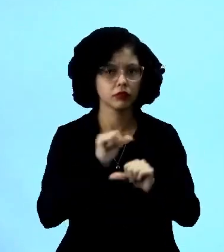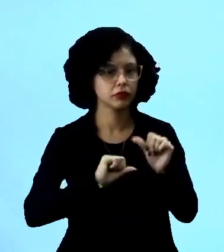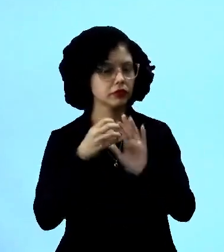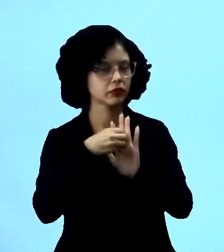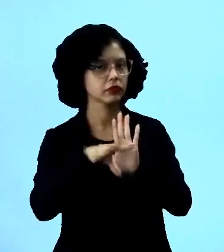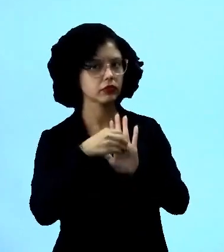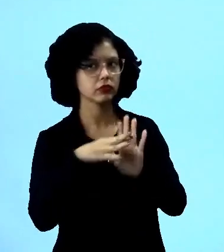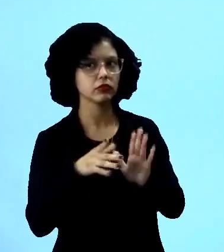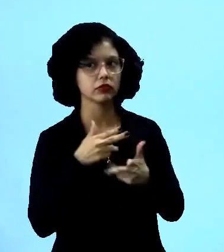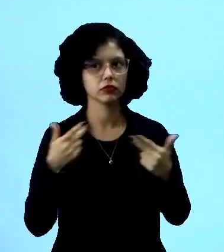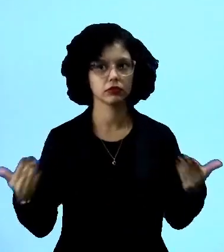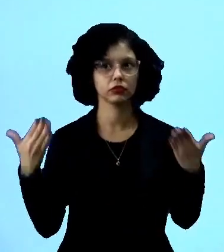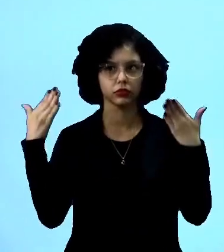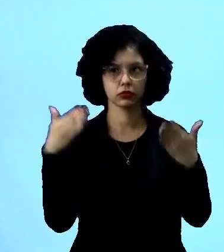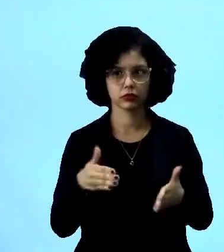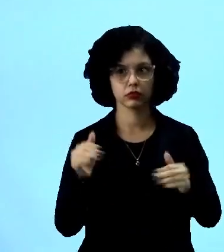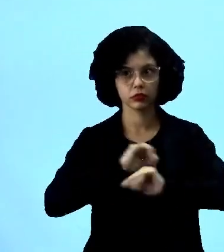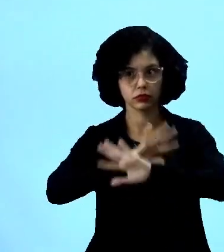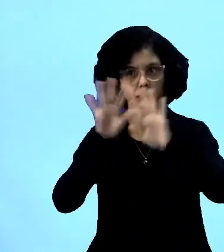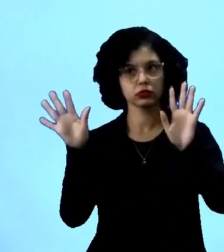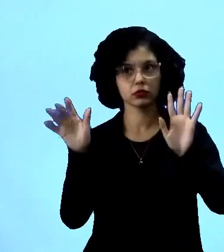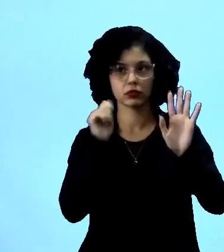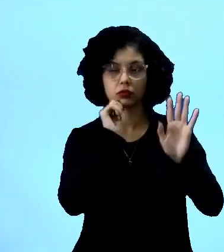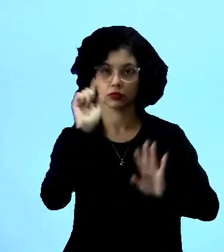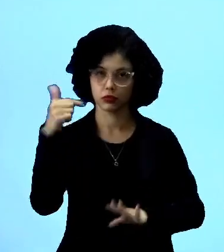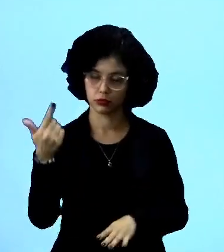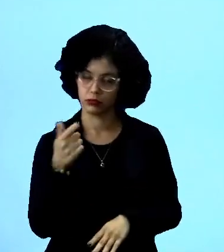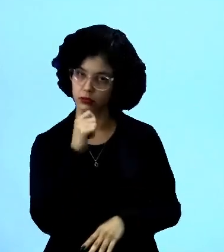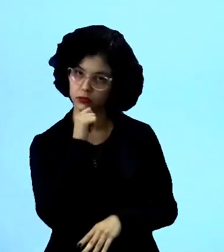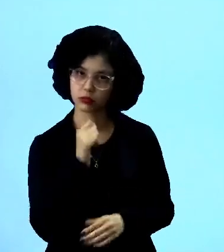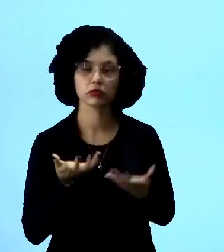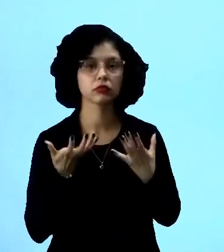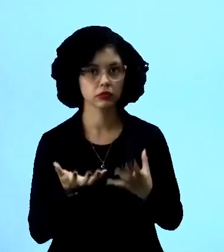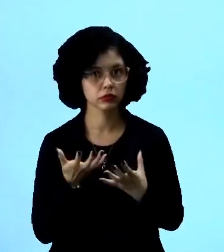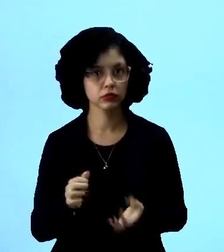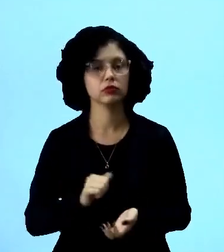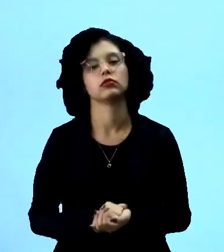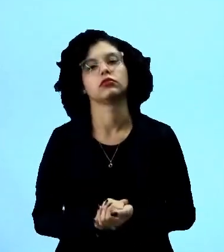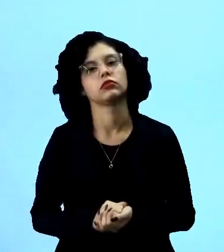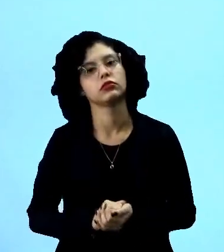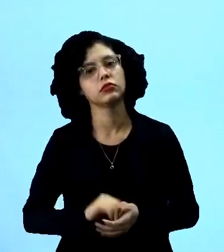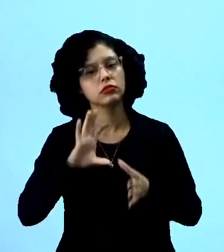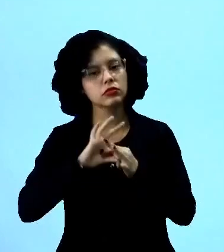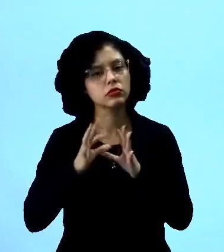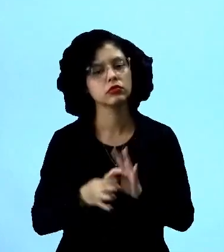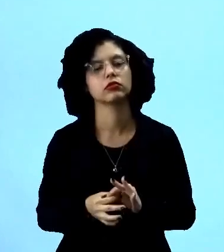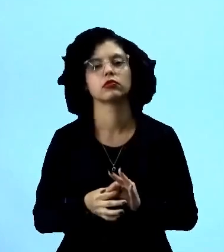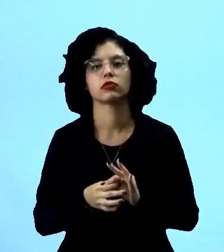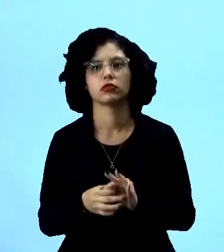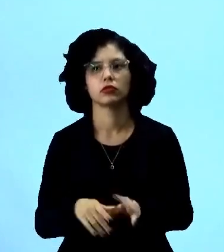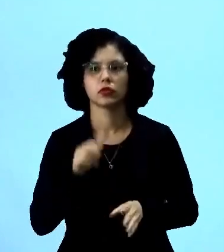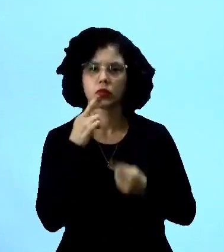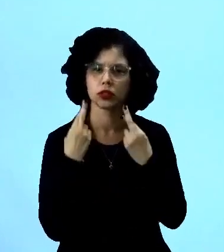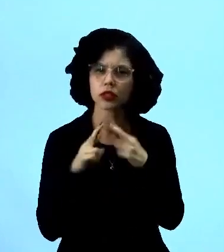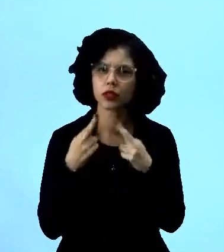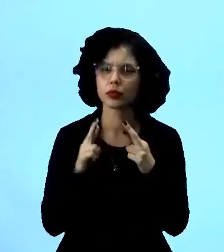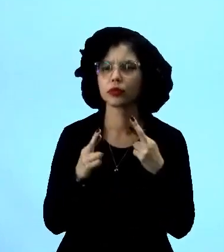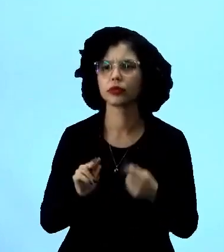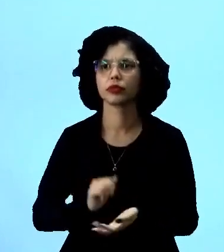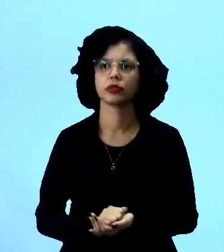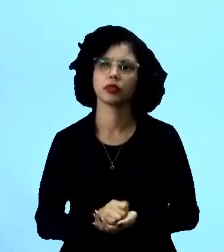transmitir com objetividade, com clareza aquilo que você quer, sobre contextualizar o que você está